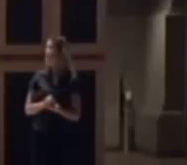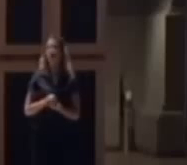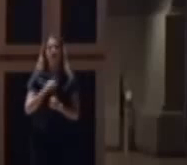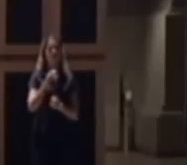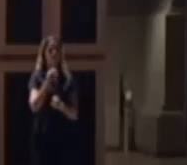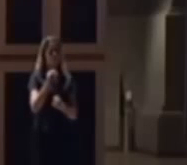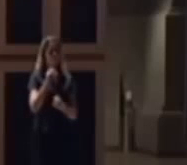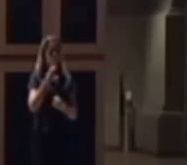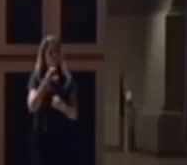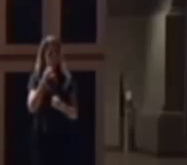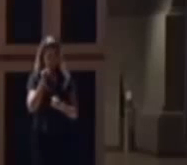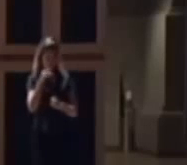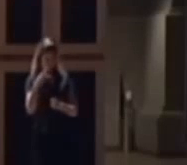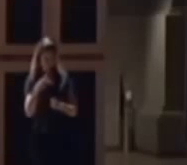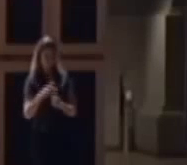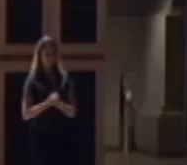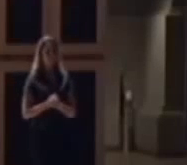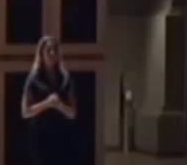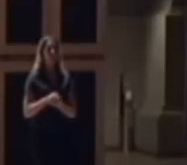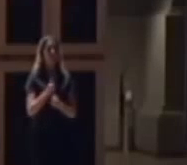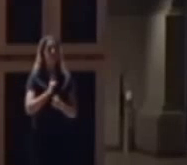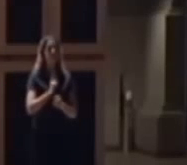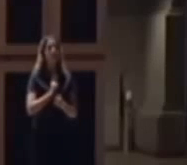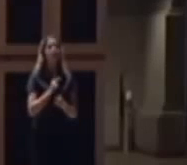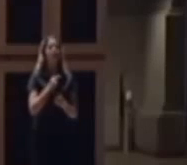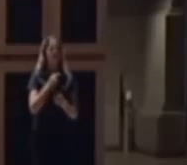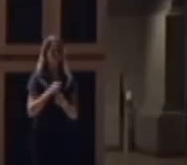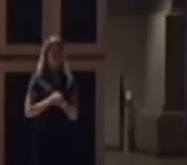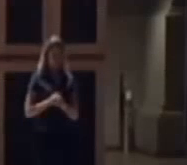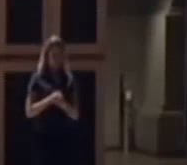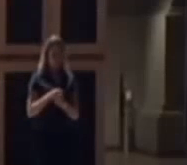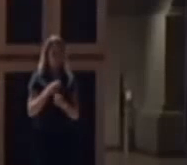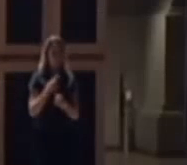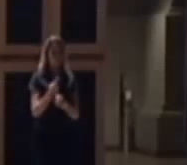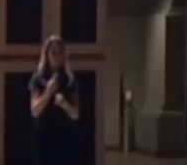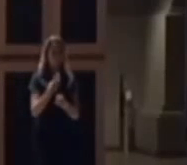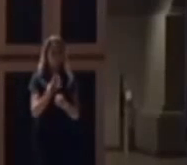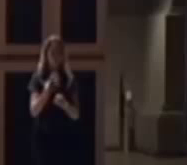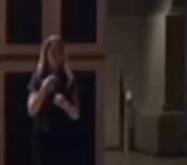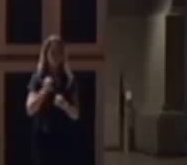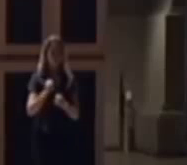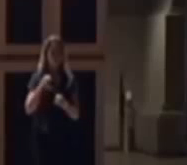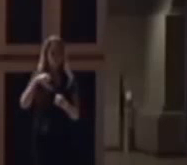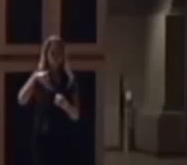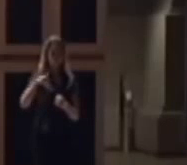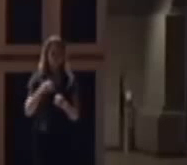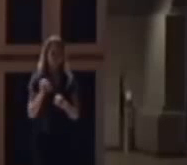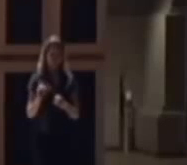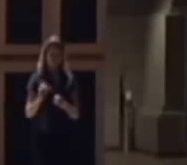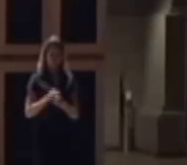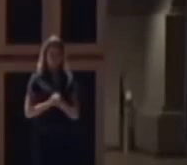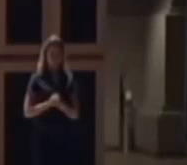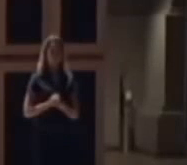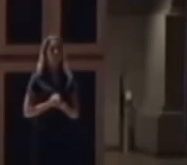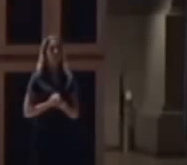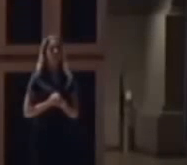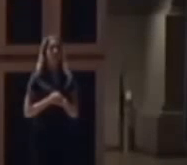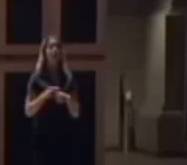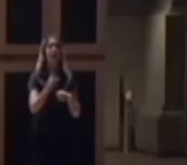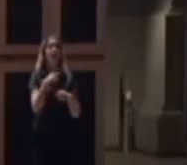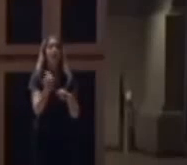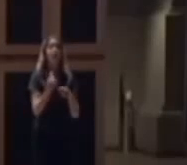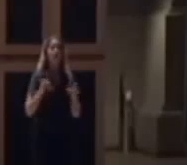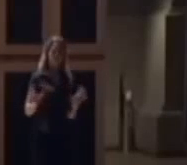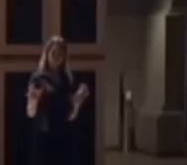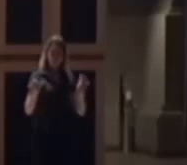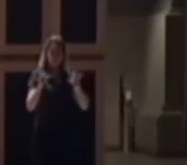da OSCIPE, com a Lei 14.870 de 2003, E é uma lei que ela une